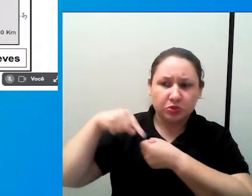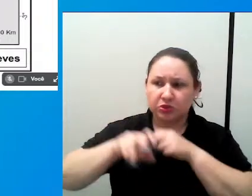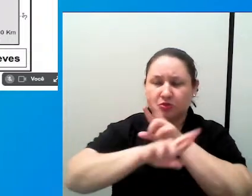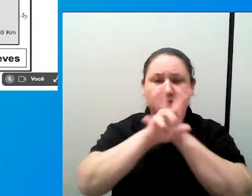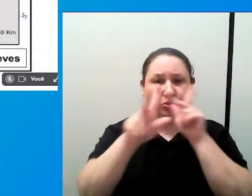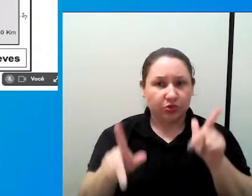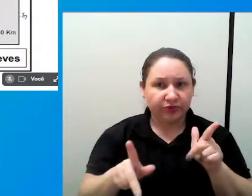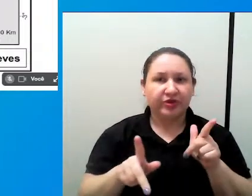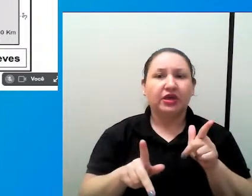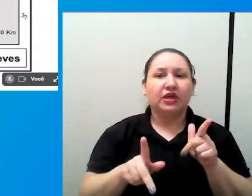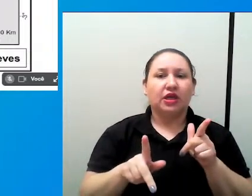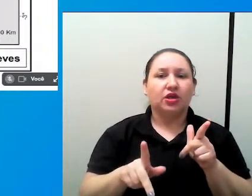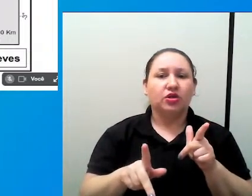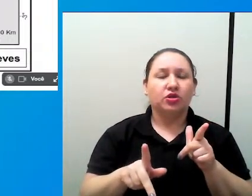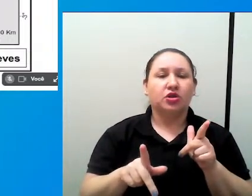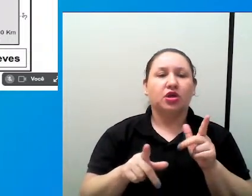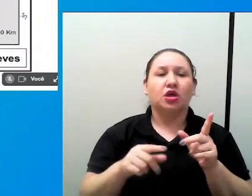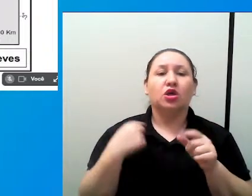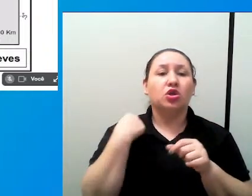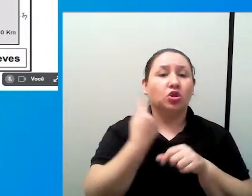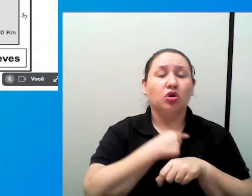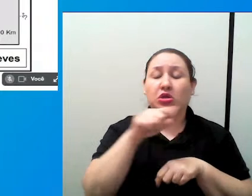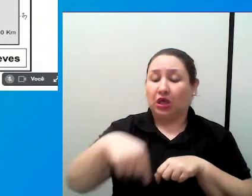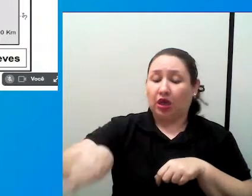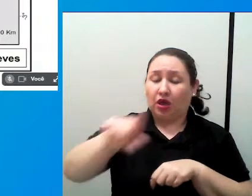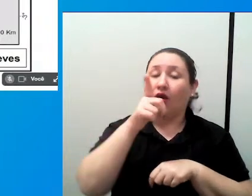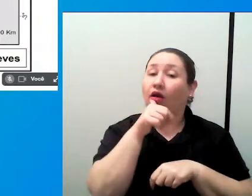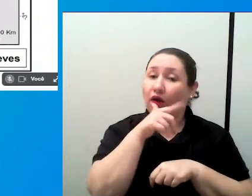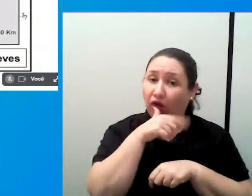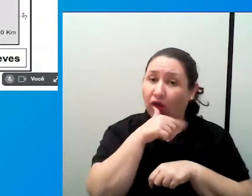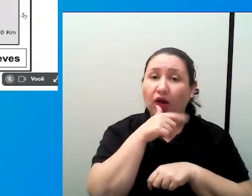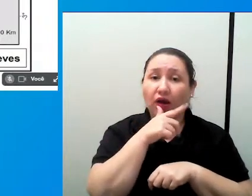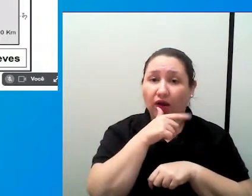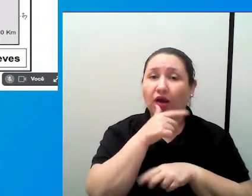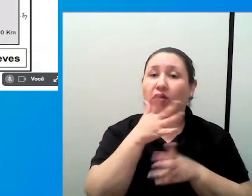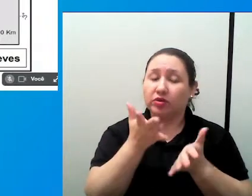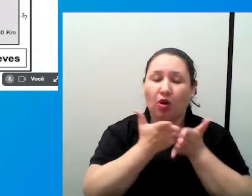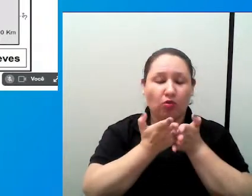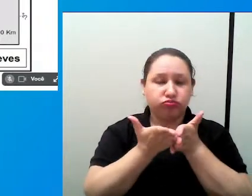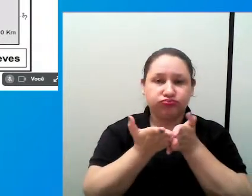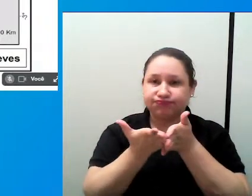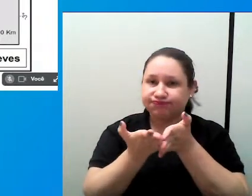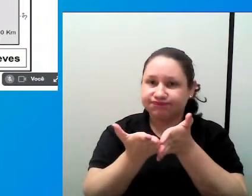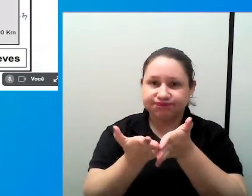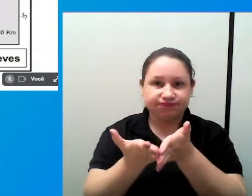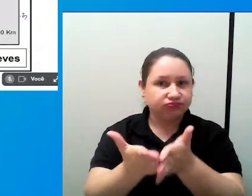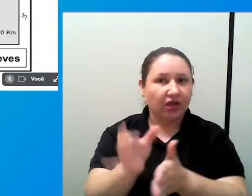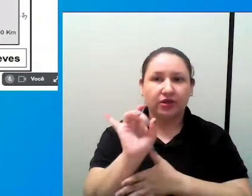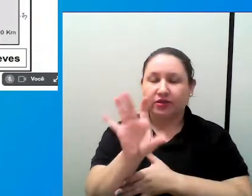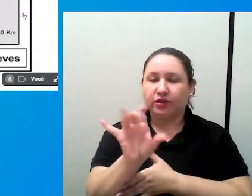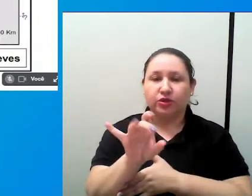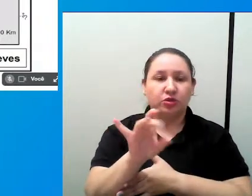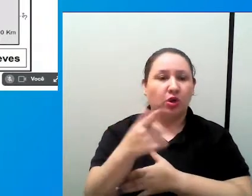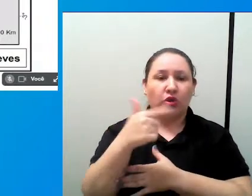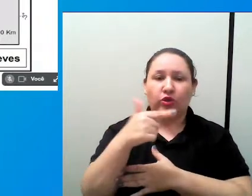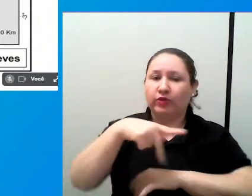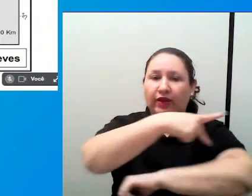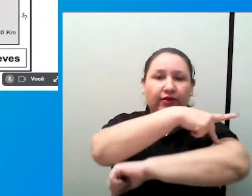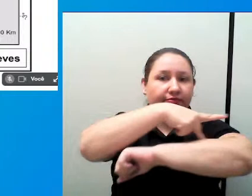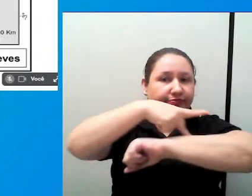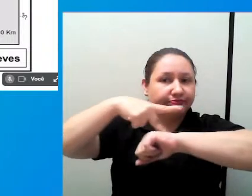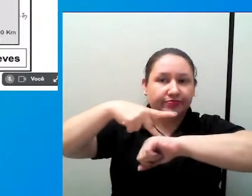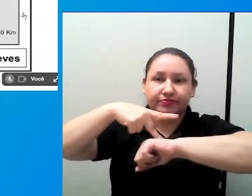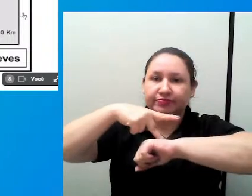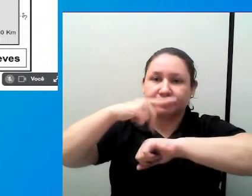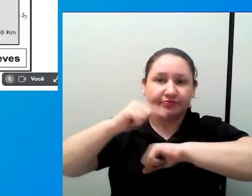nossa locomoção é tudo por água, por o transporte marítimo, tá? Devido à questão da especificidade daqui na